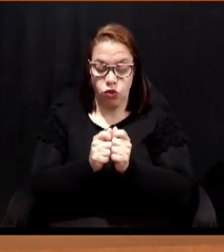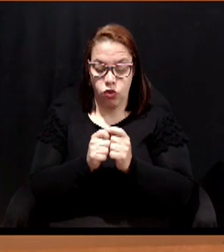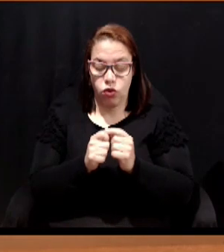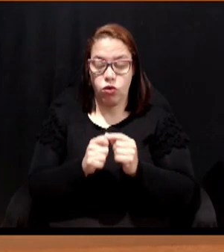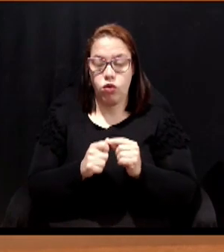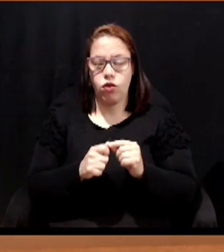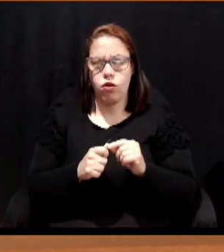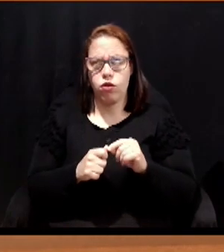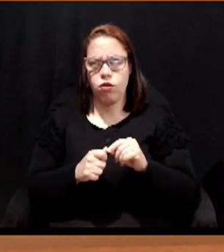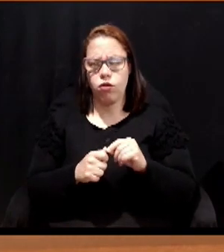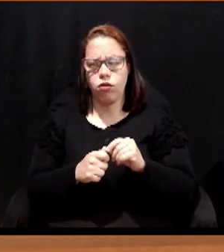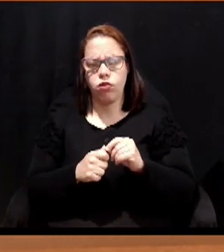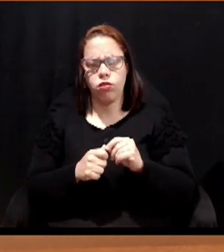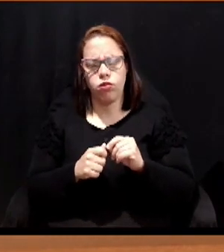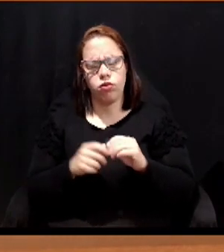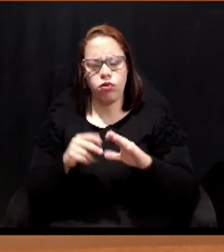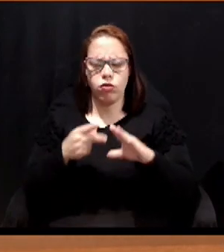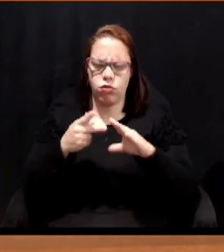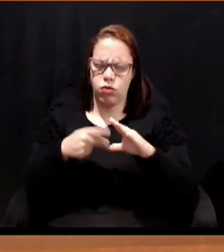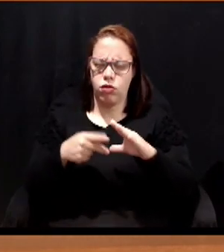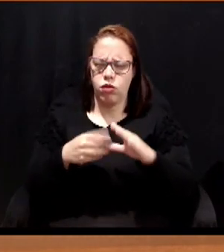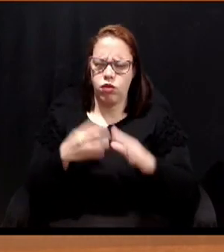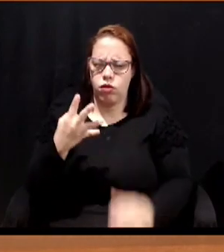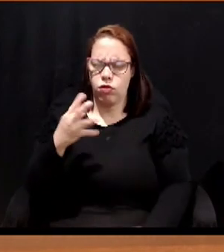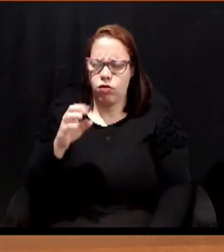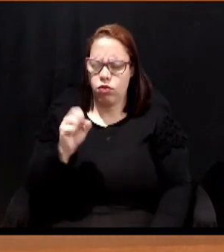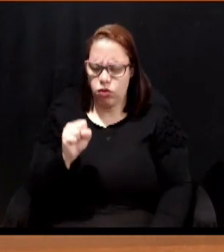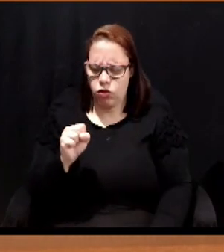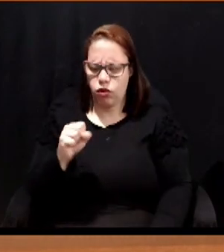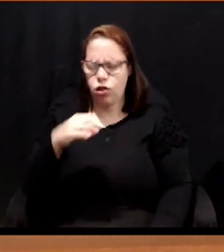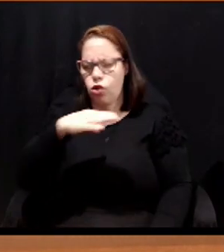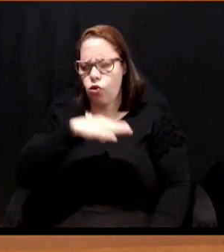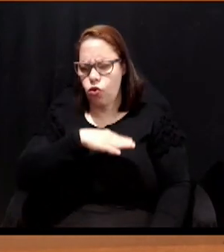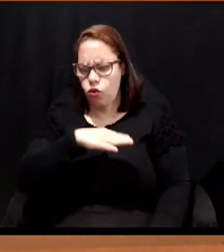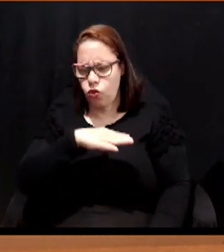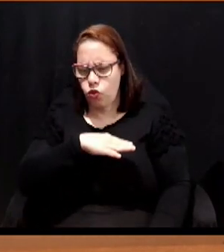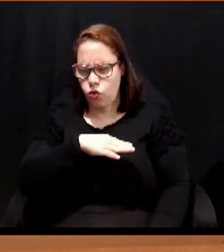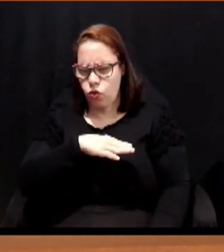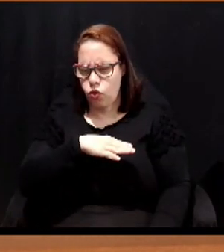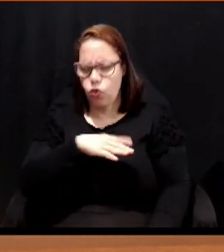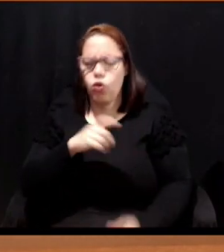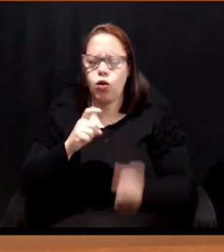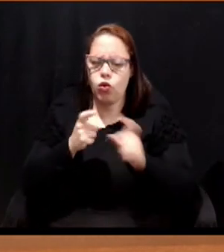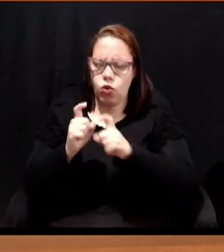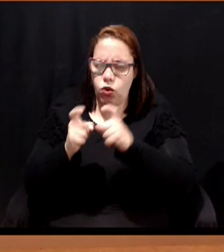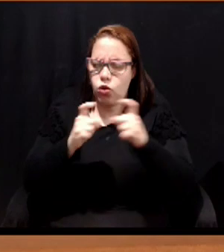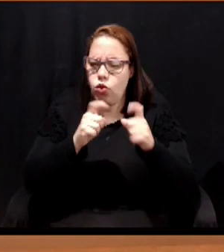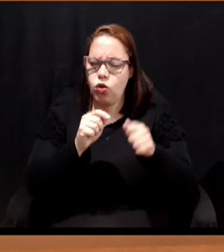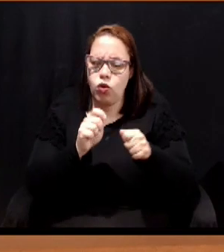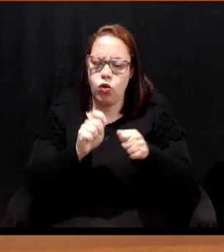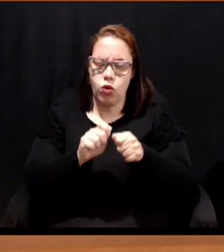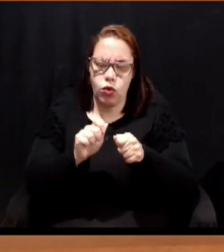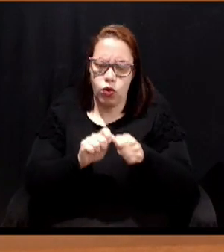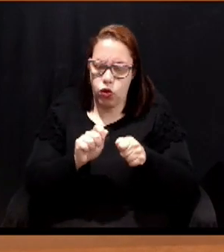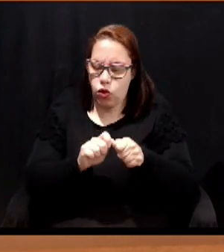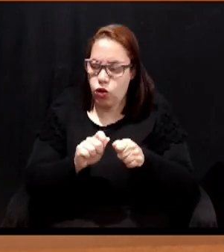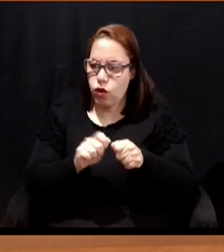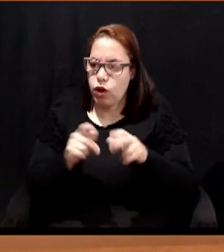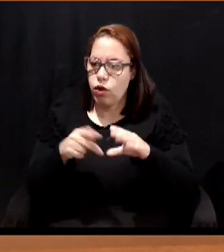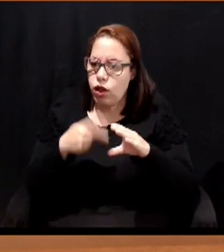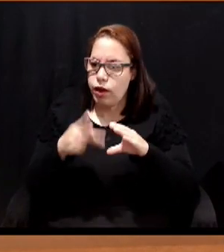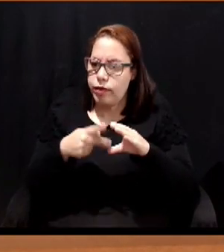está presente nessas 48 cidades, e as últimas reuniões que nós fizemos da Câmara, nós